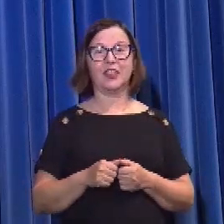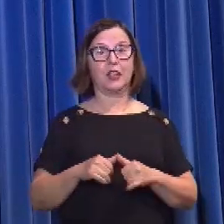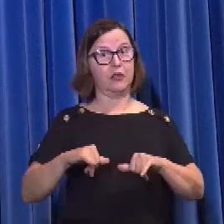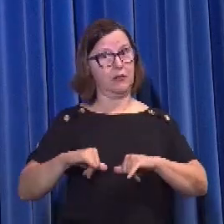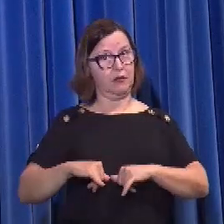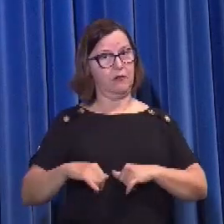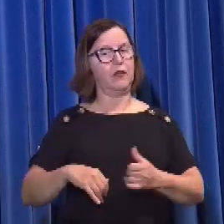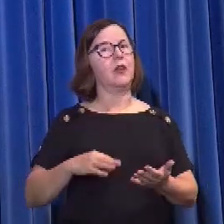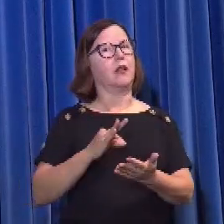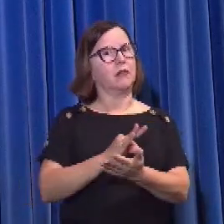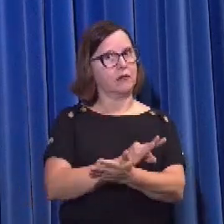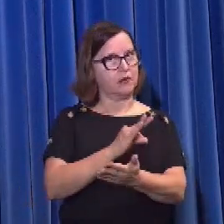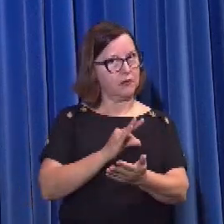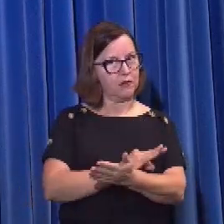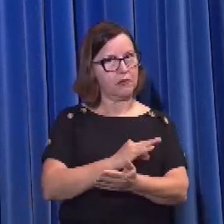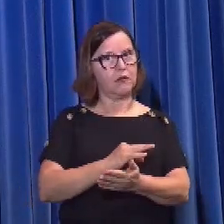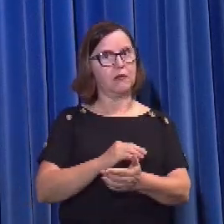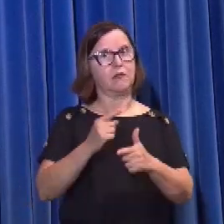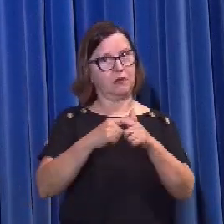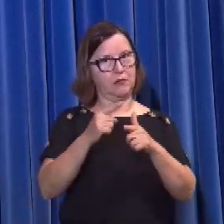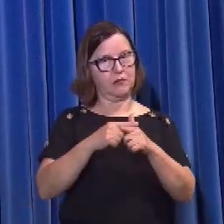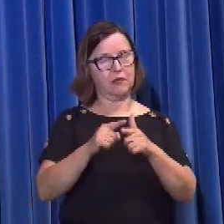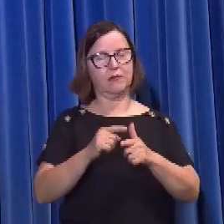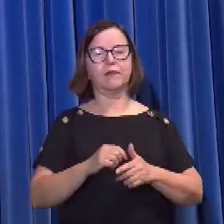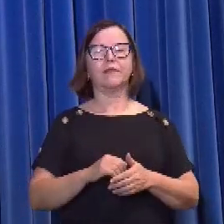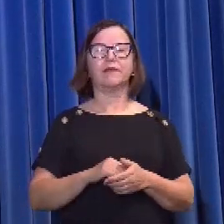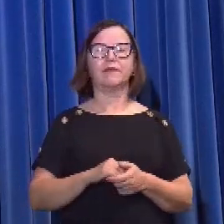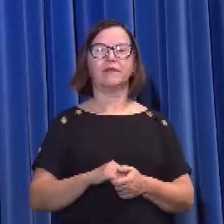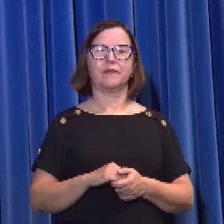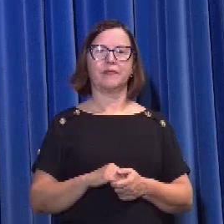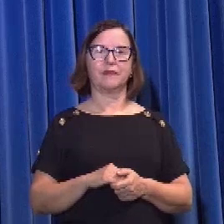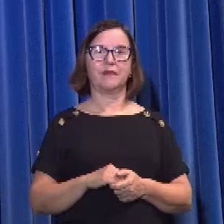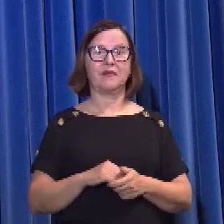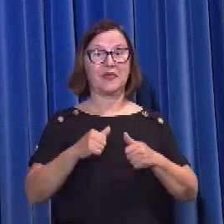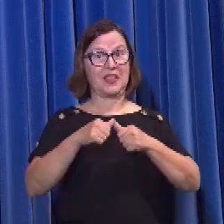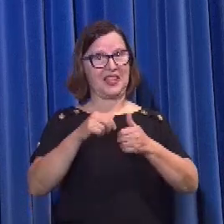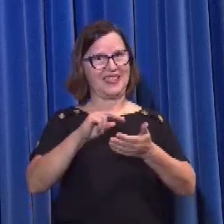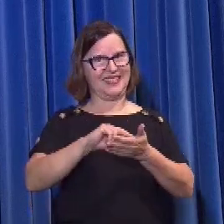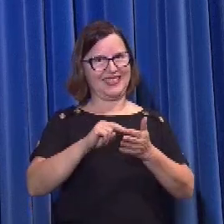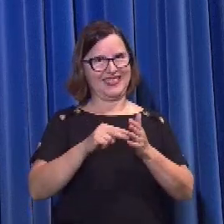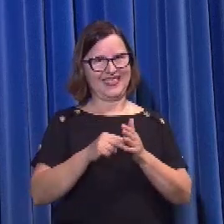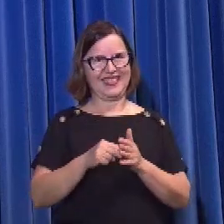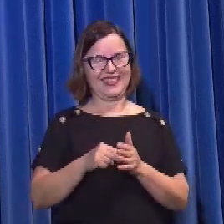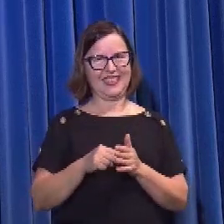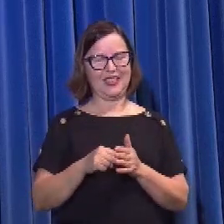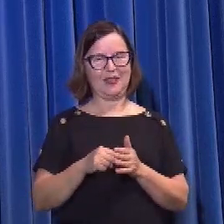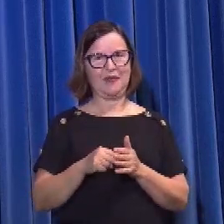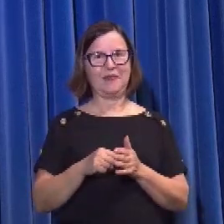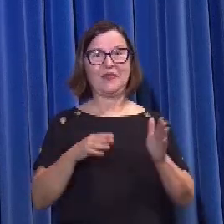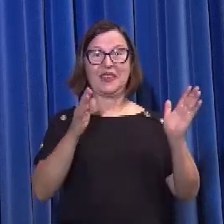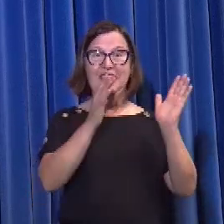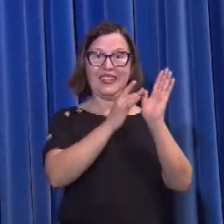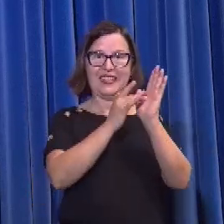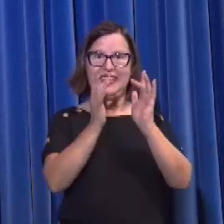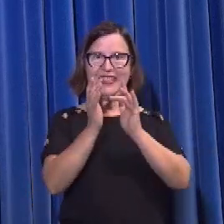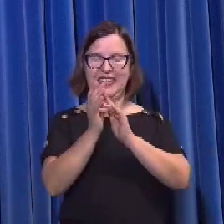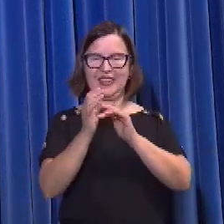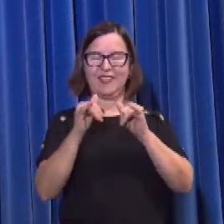sofrer, aguentar as provações. É isso que significa. E Jesus Cristo está